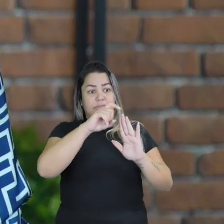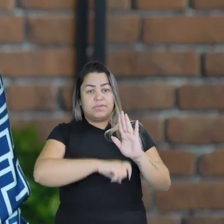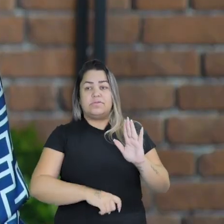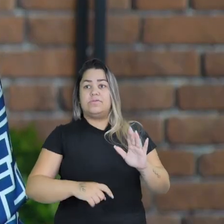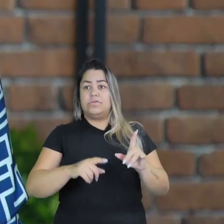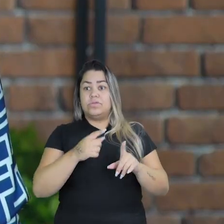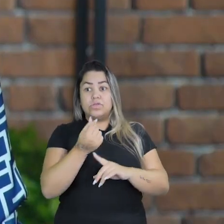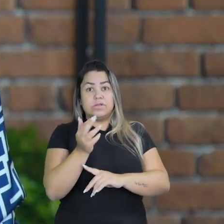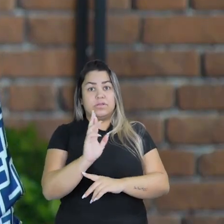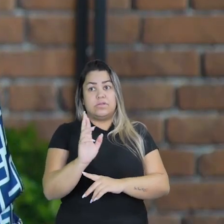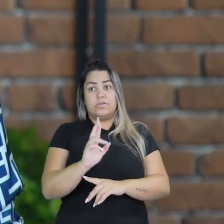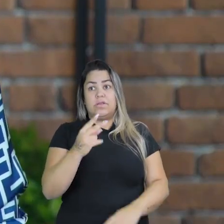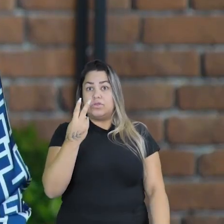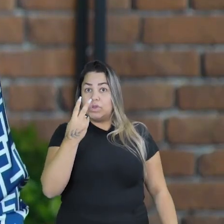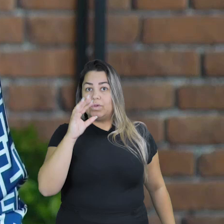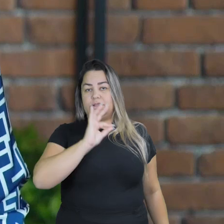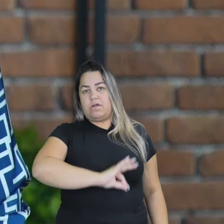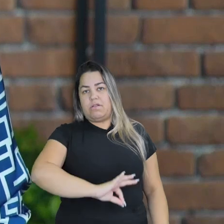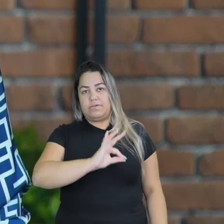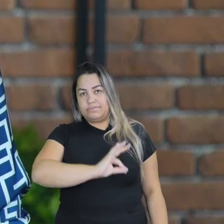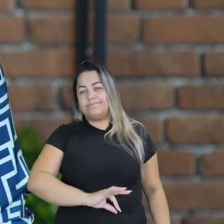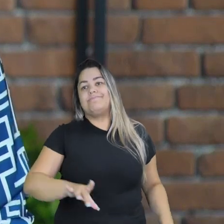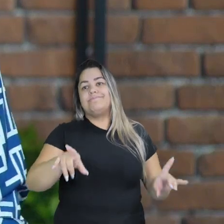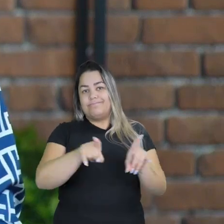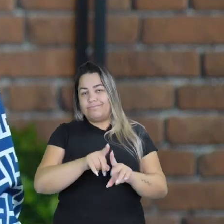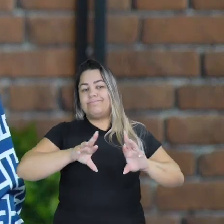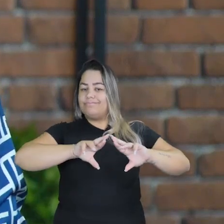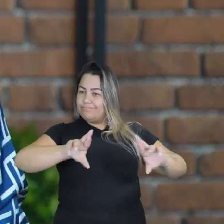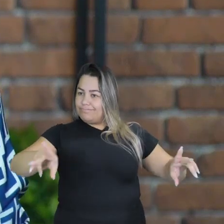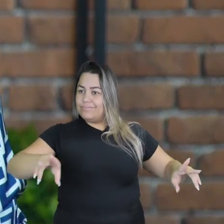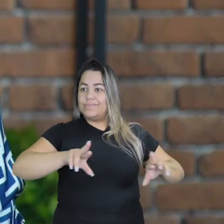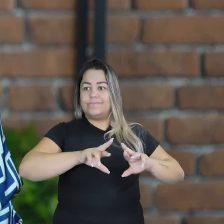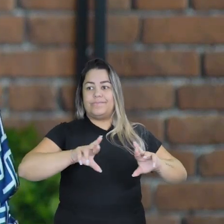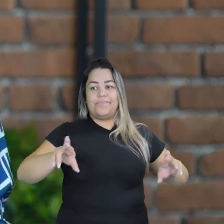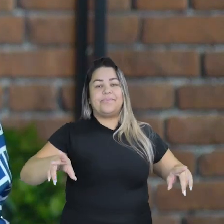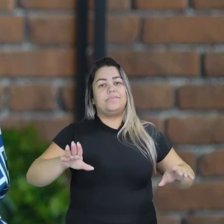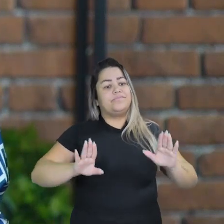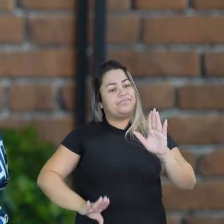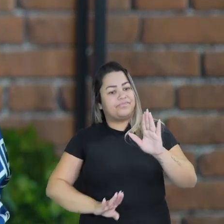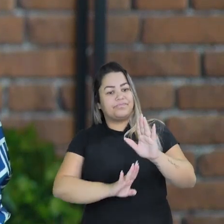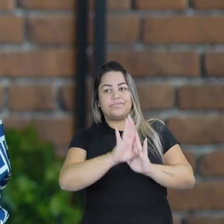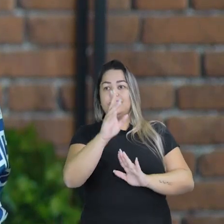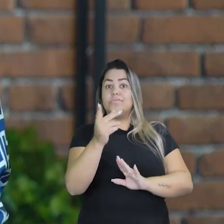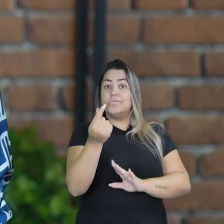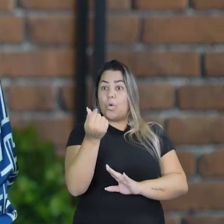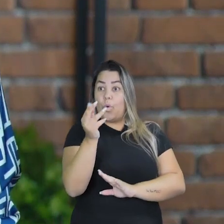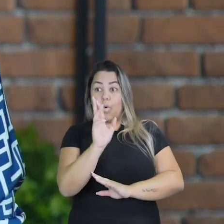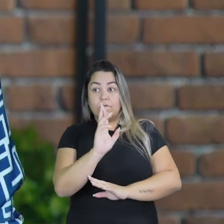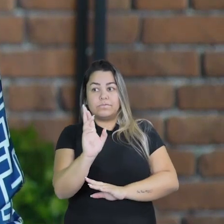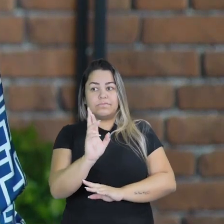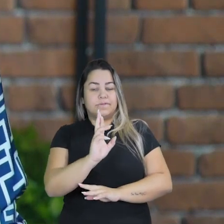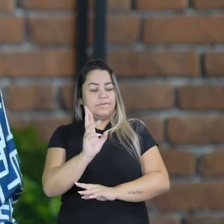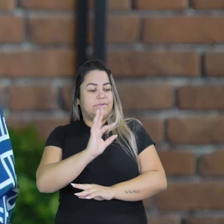da tabela do imposto de renda para quem ganha até 2 salários. Isso também faz muita diferença, porque aumenta o poder